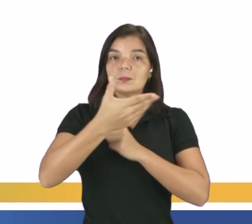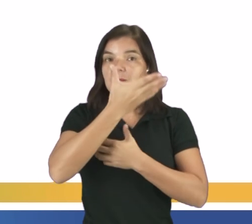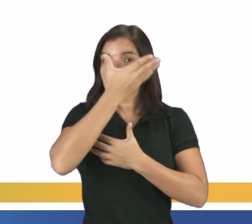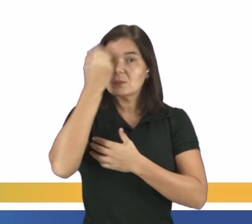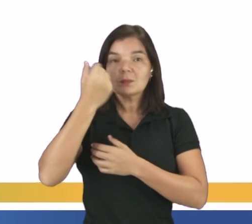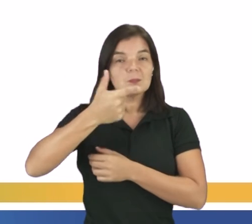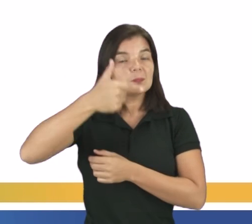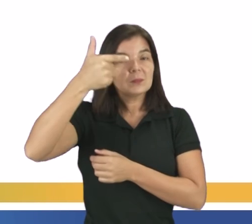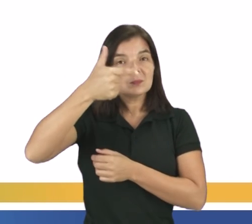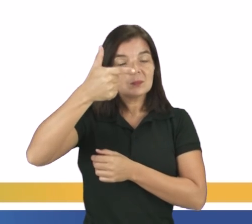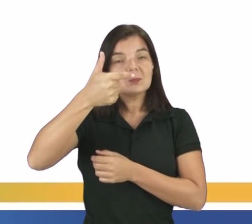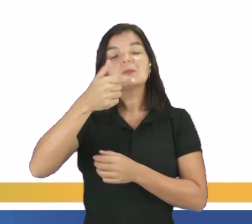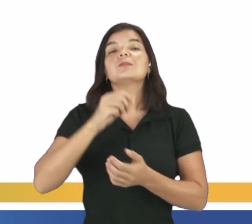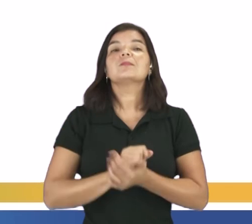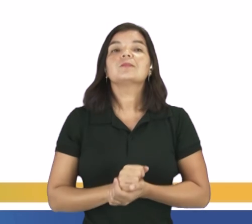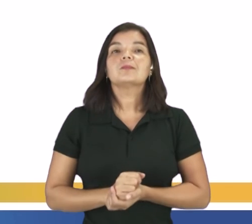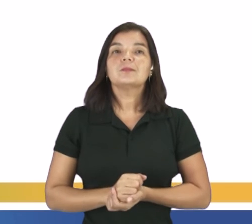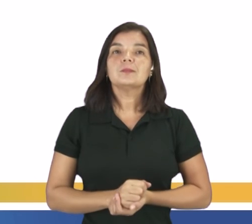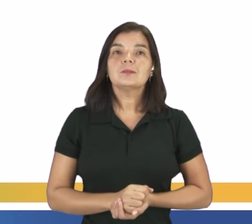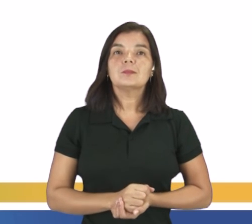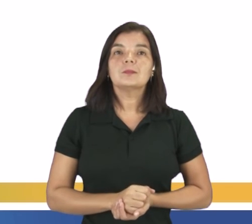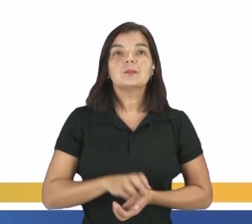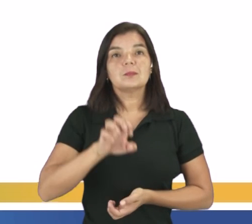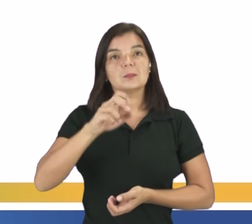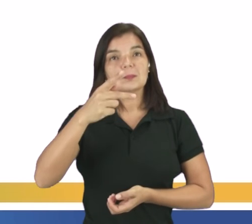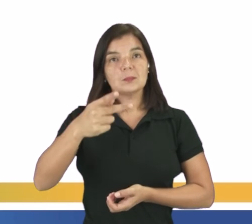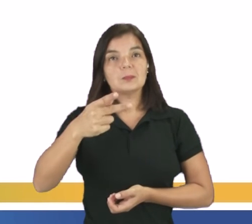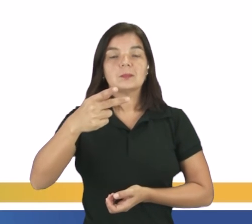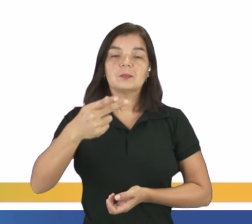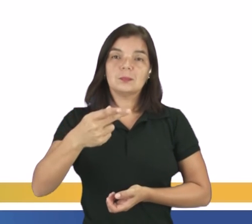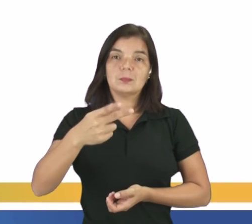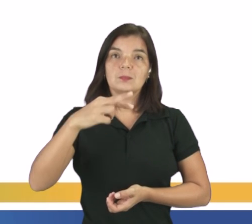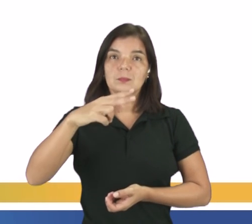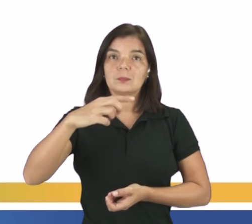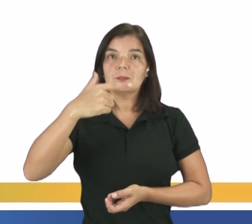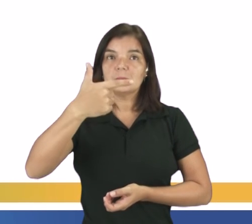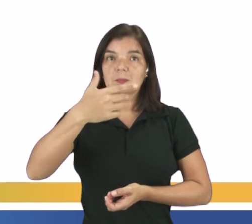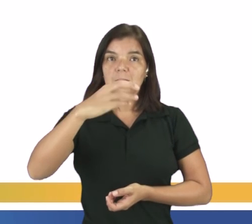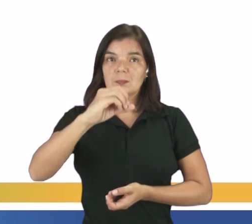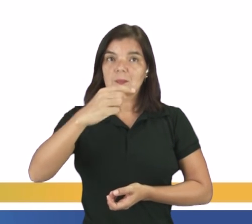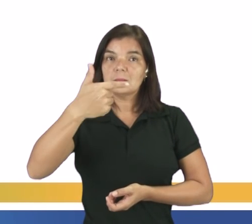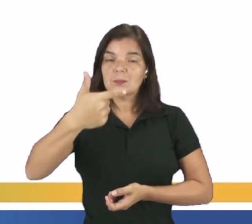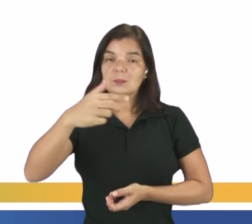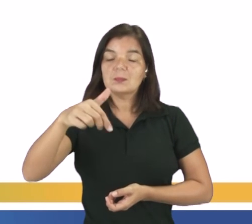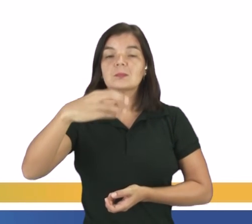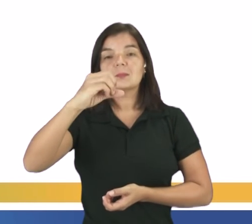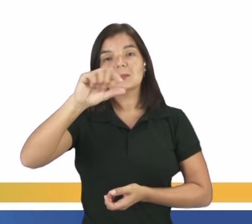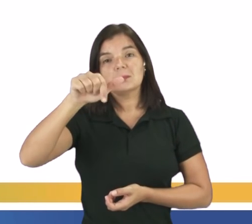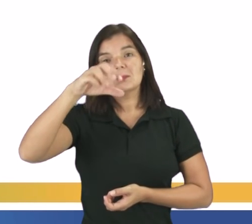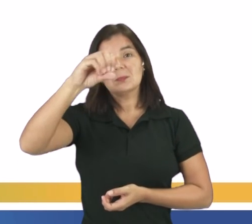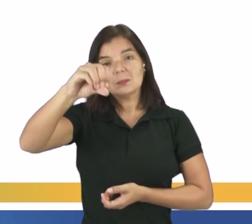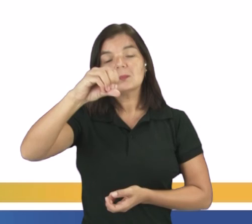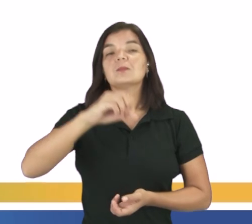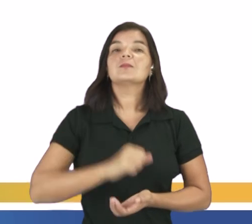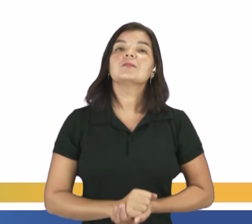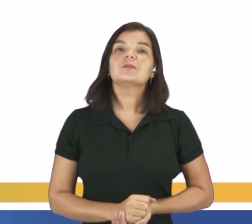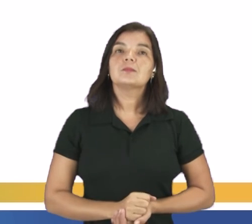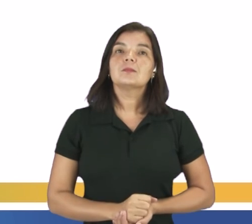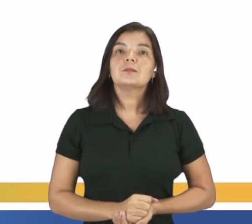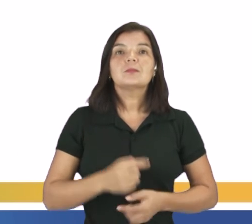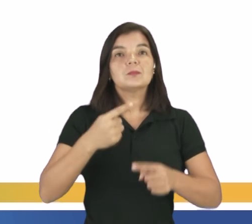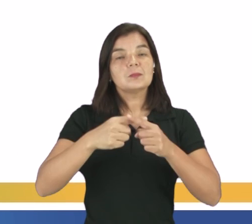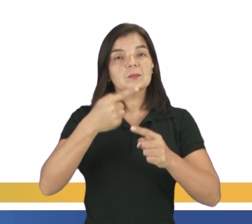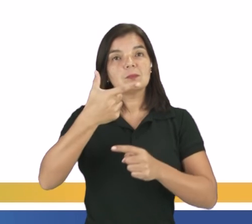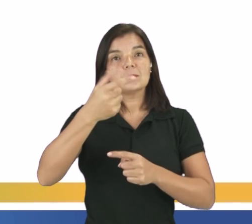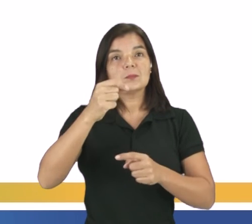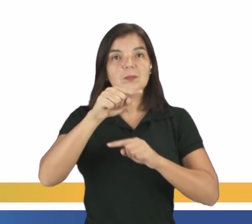esquecer esse quadradozinho da fórmula, dividido por 2. Então, 0,3 ao quadrado fica 0,09,